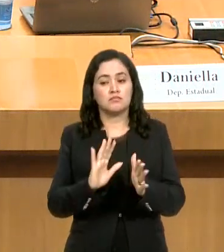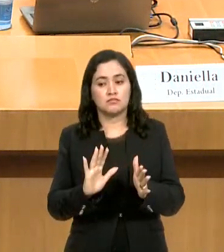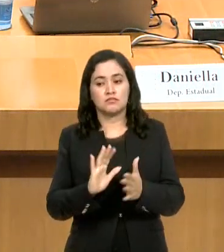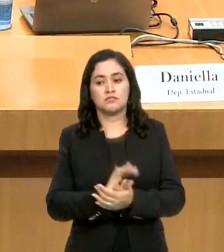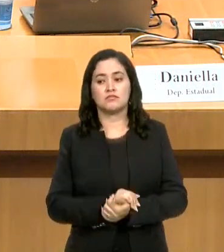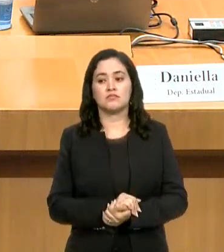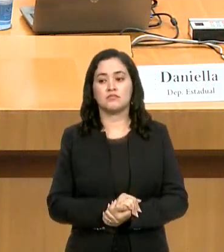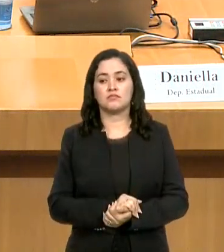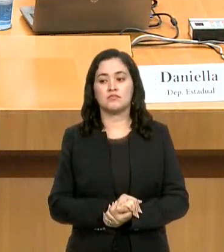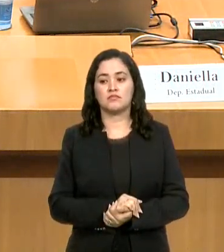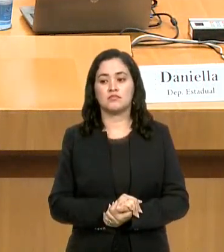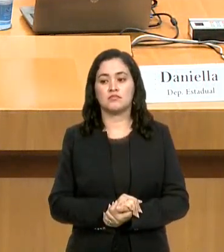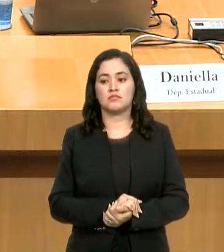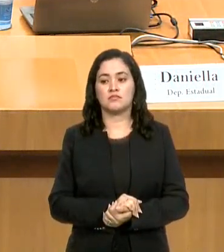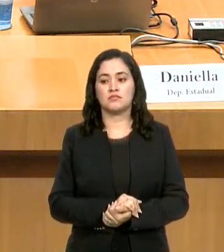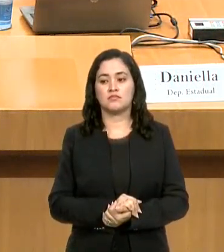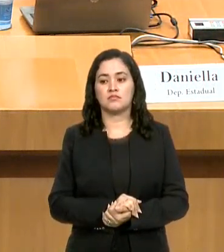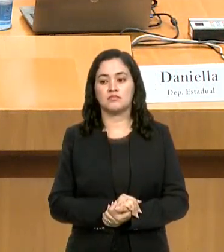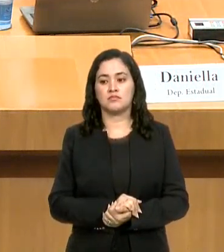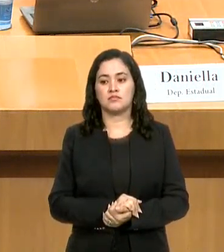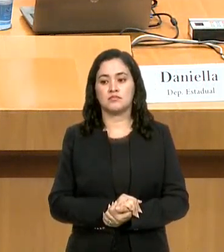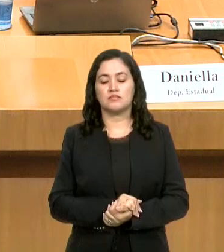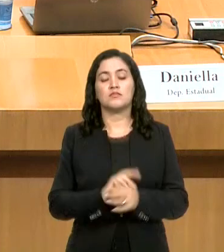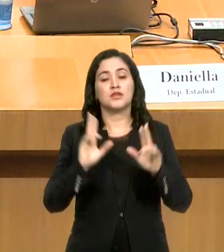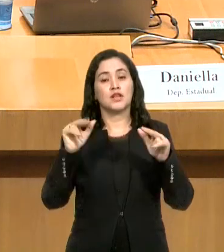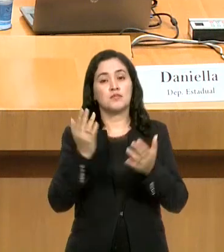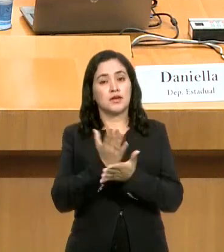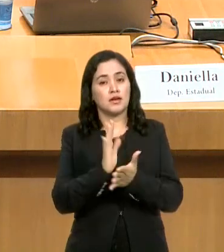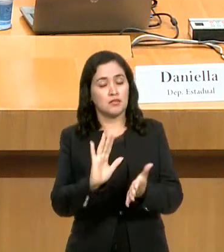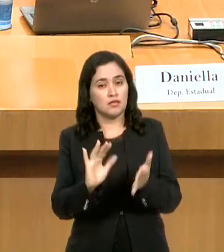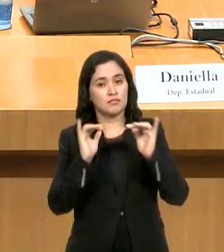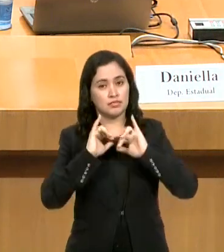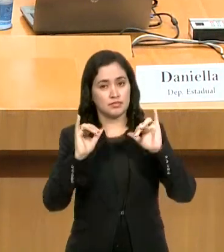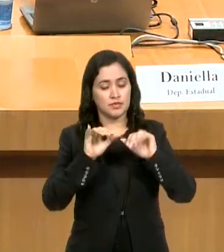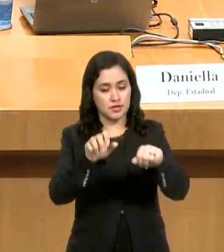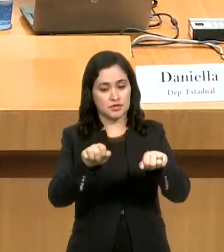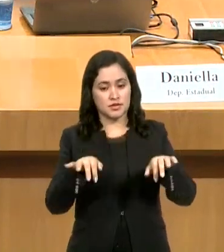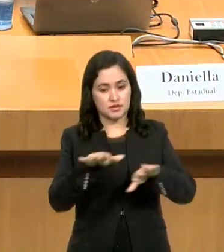Nada mais havendo a tratar, declaro encerrada a presente sessão.